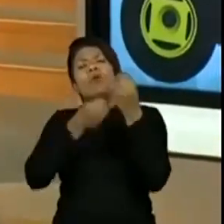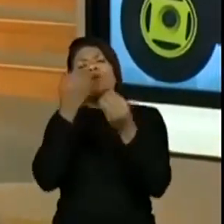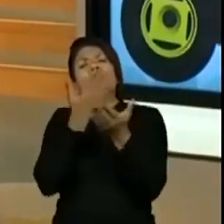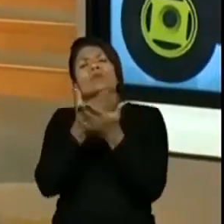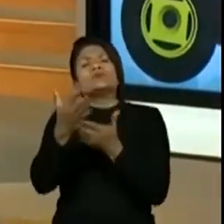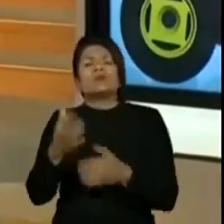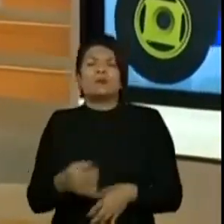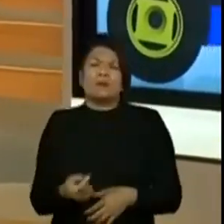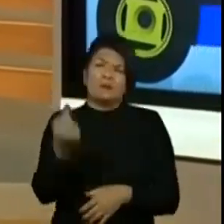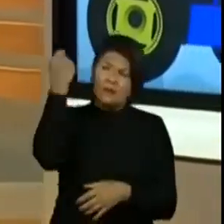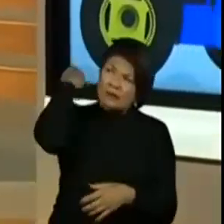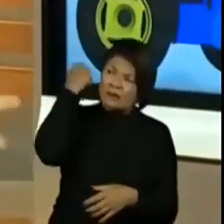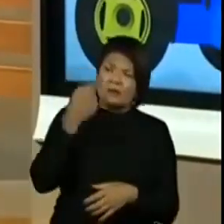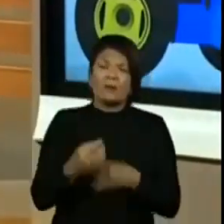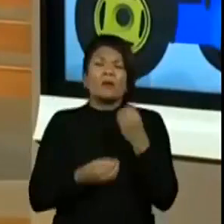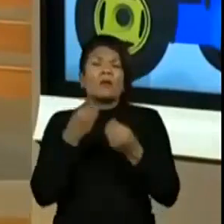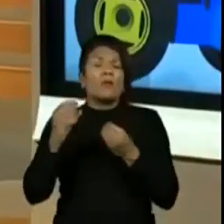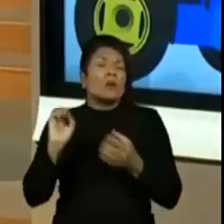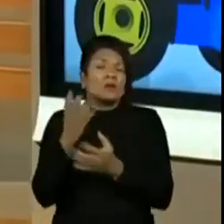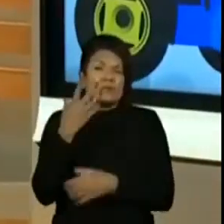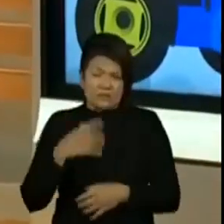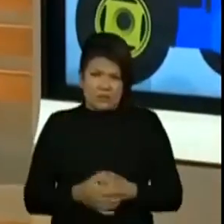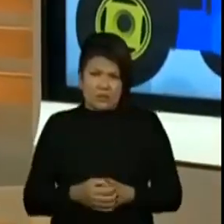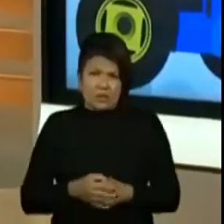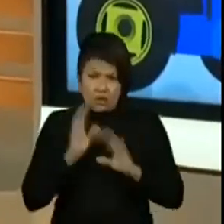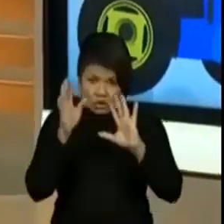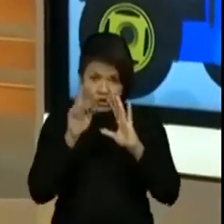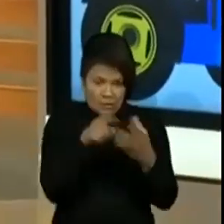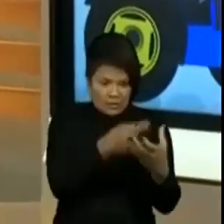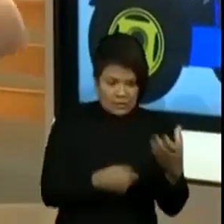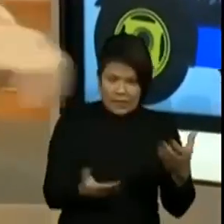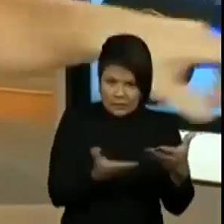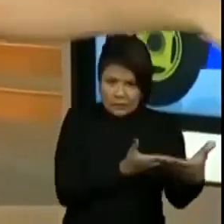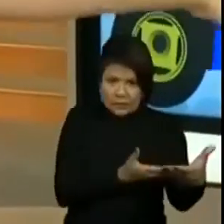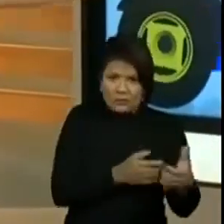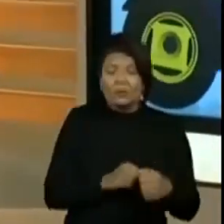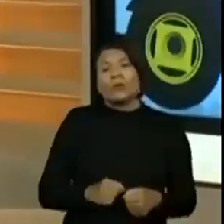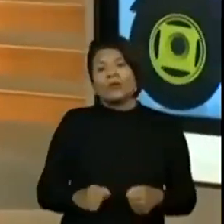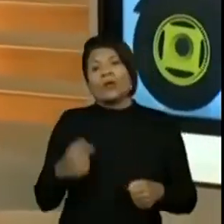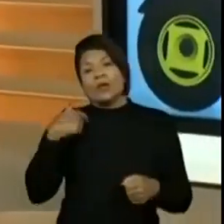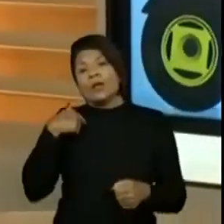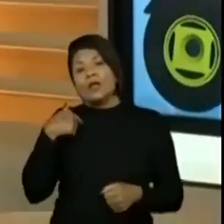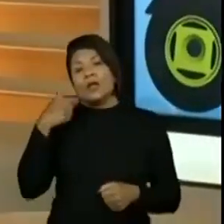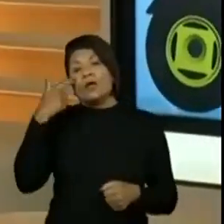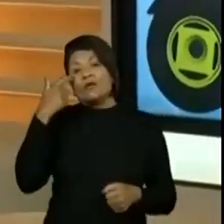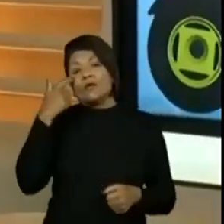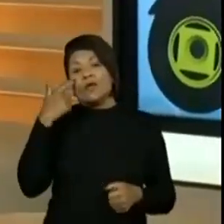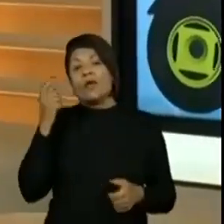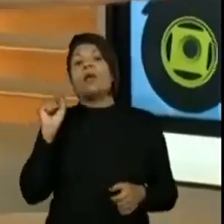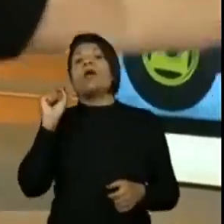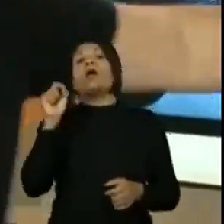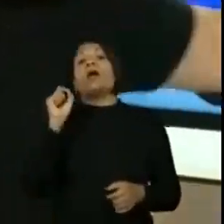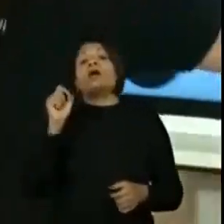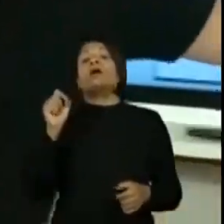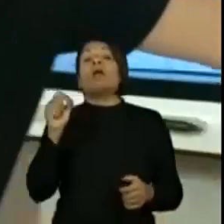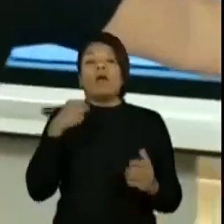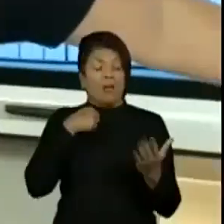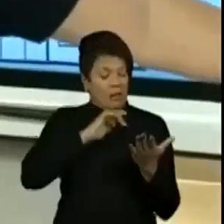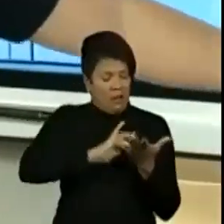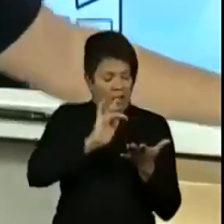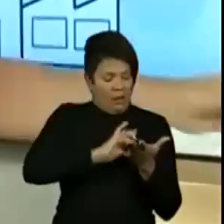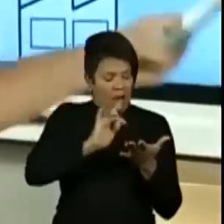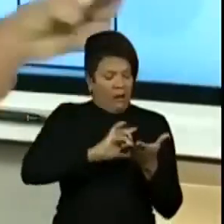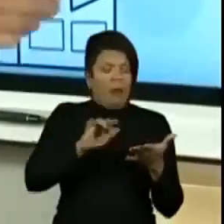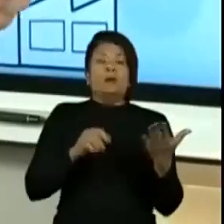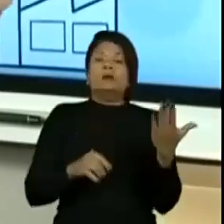onde veio? E como ocorreu? Então, já separou o caderno? Enquanto não separou o caderno, eu vou vendo quem aqui está no rolê, no chat.